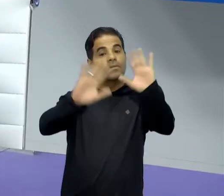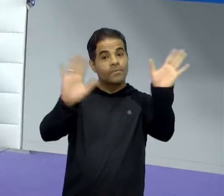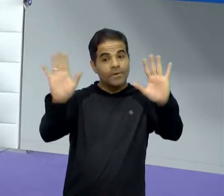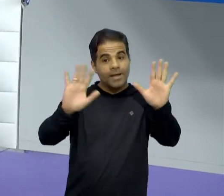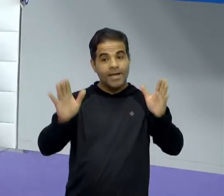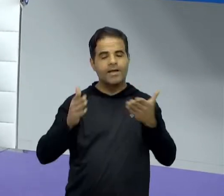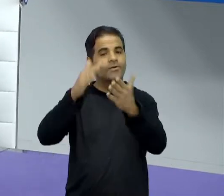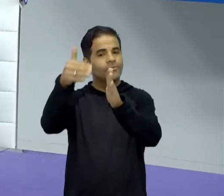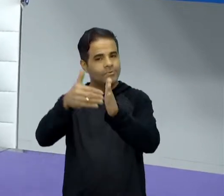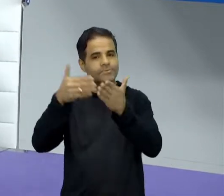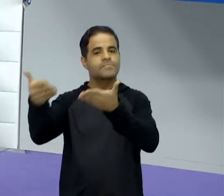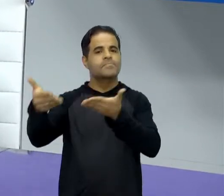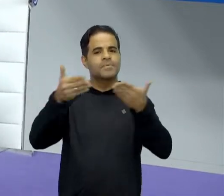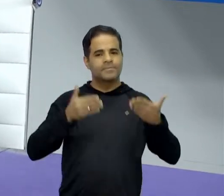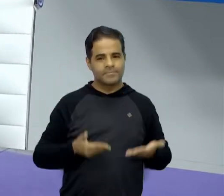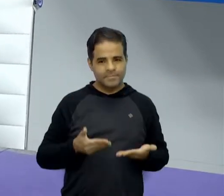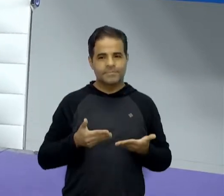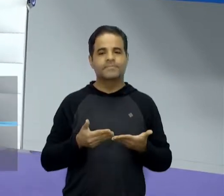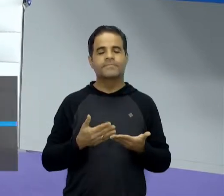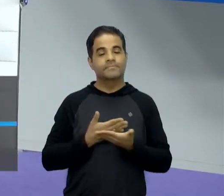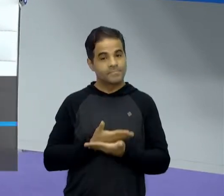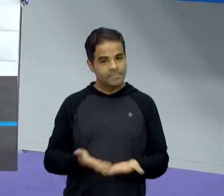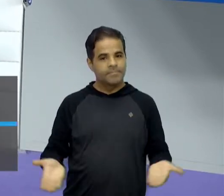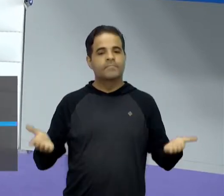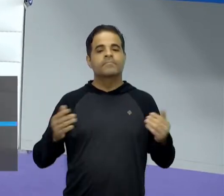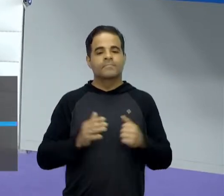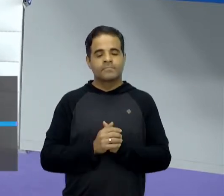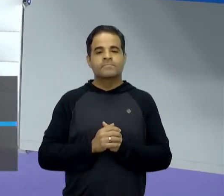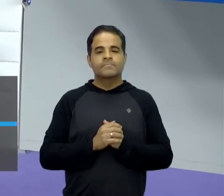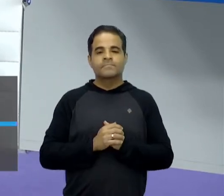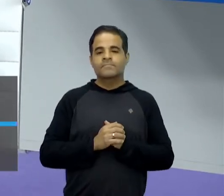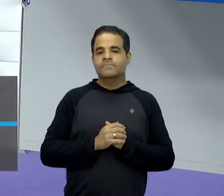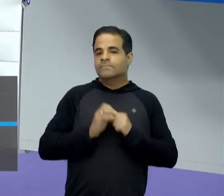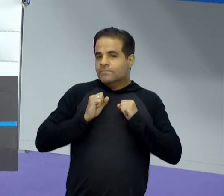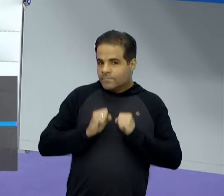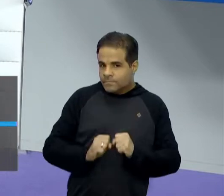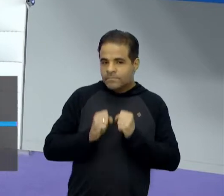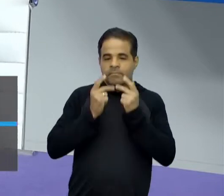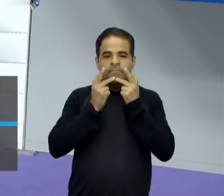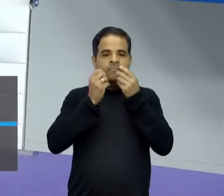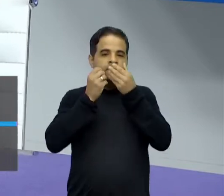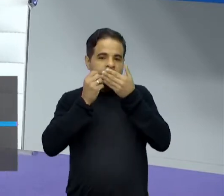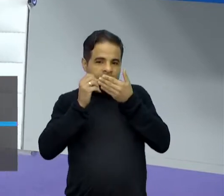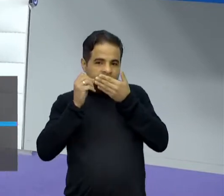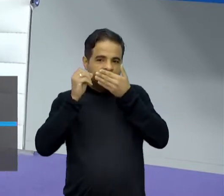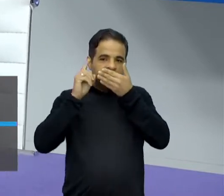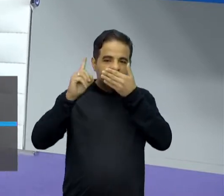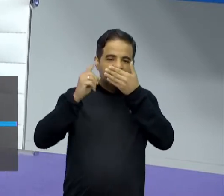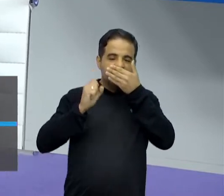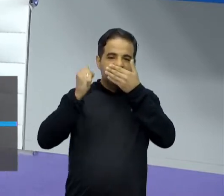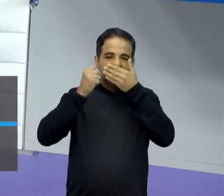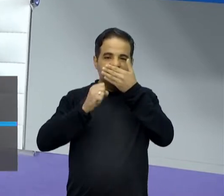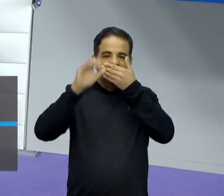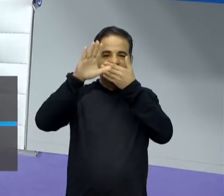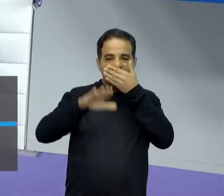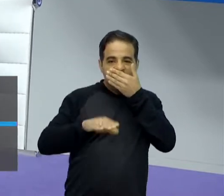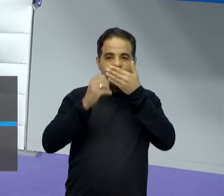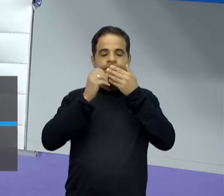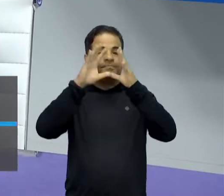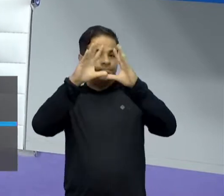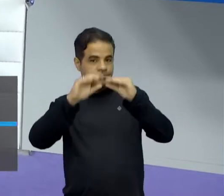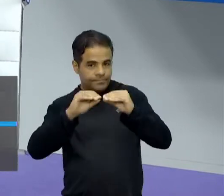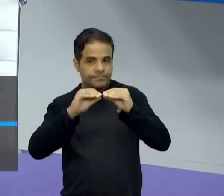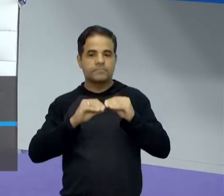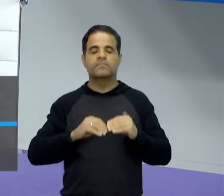Olá, sejam todos muito bem-vindos. Eu posso dar bom dia, posso dar boa tarde, posso dar boa noite, isso